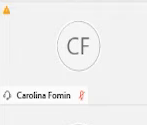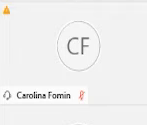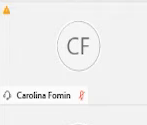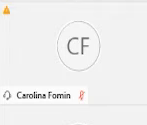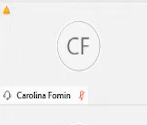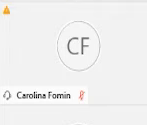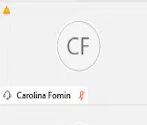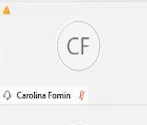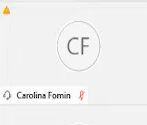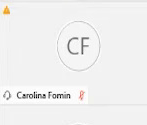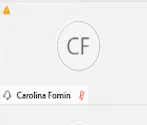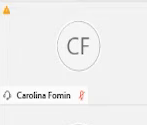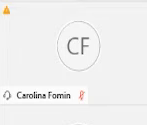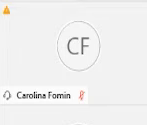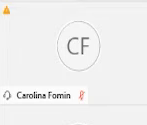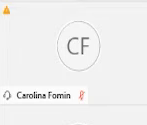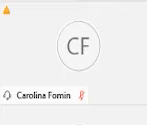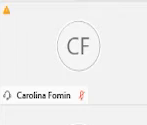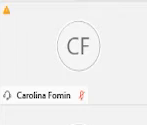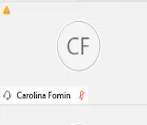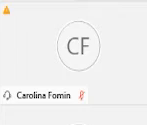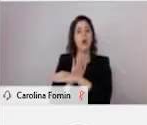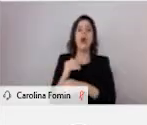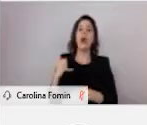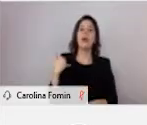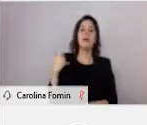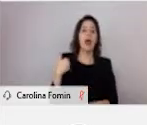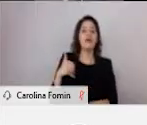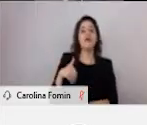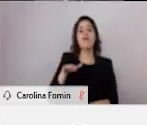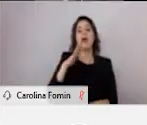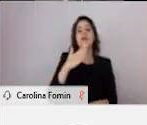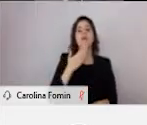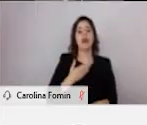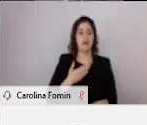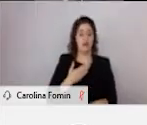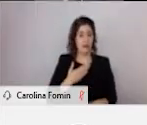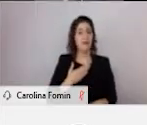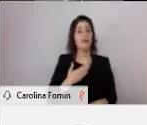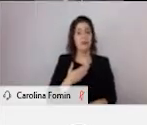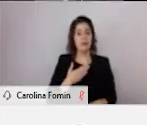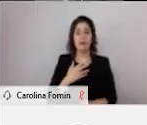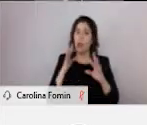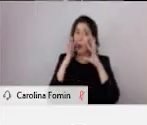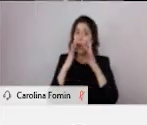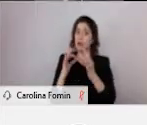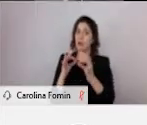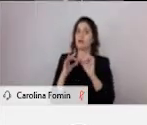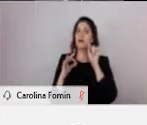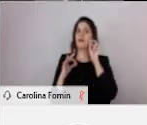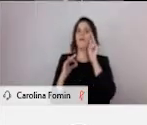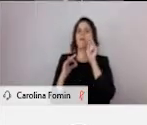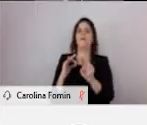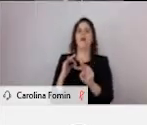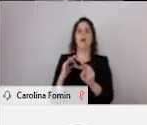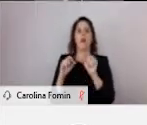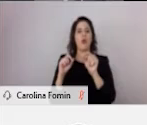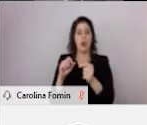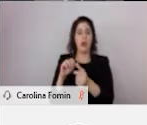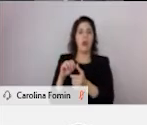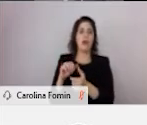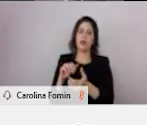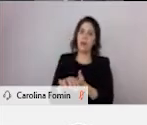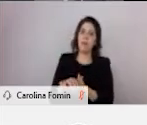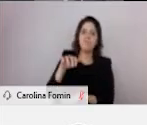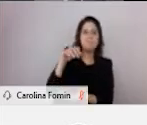você identificar qual a faixa que hoje mais demanda. E aqui eu chamo uma atenção por volume, por